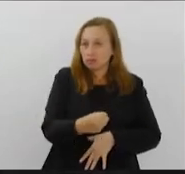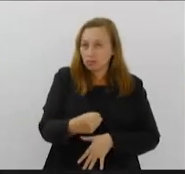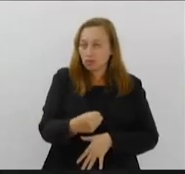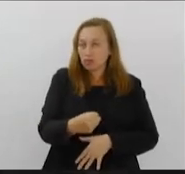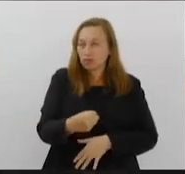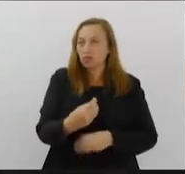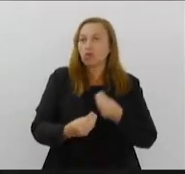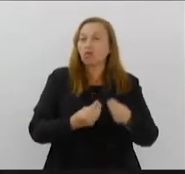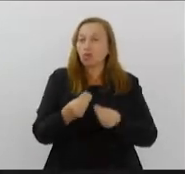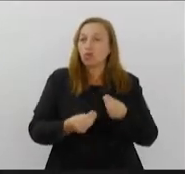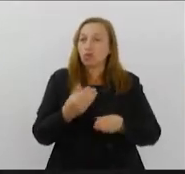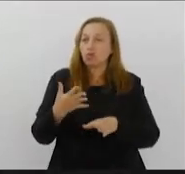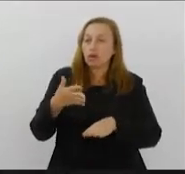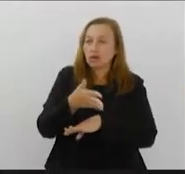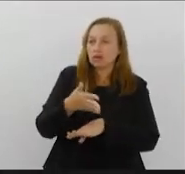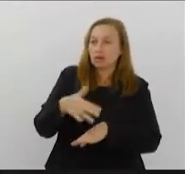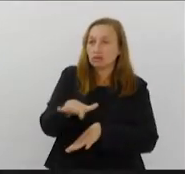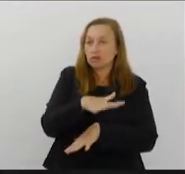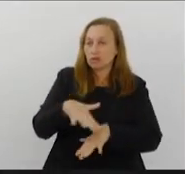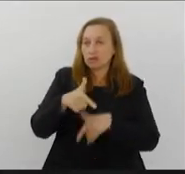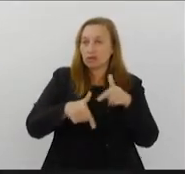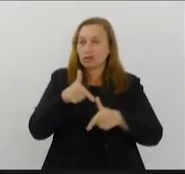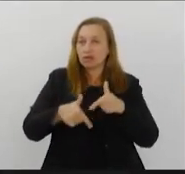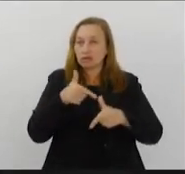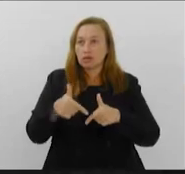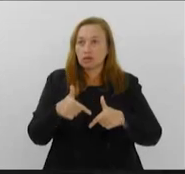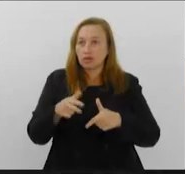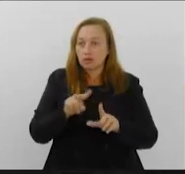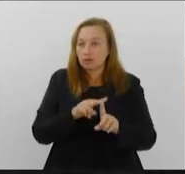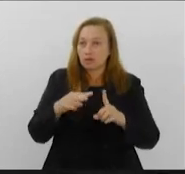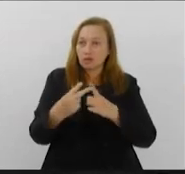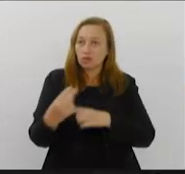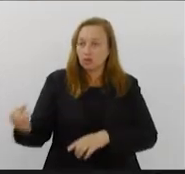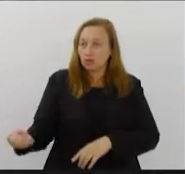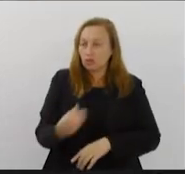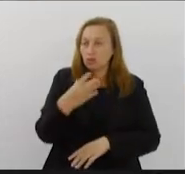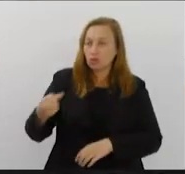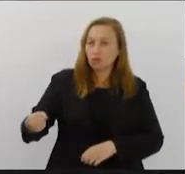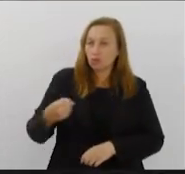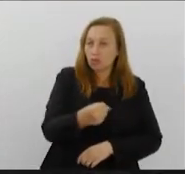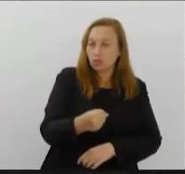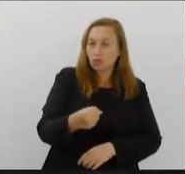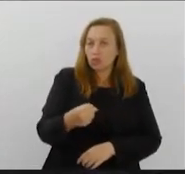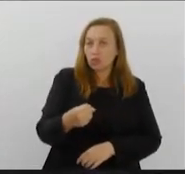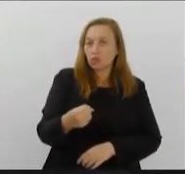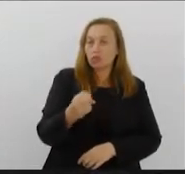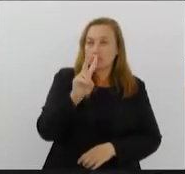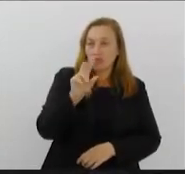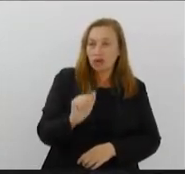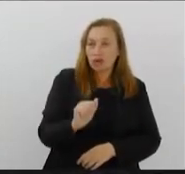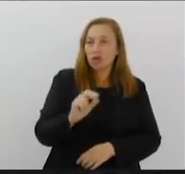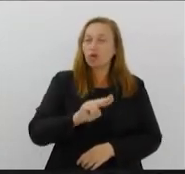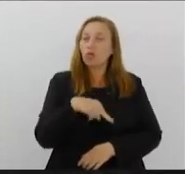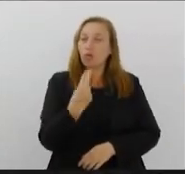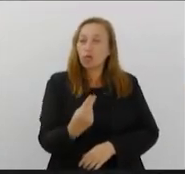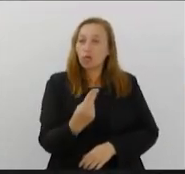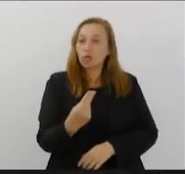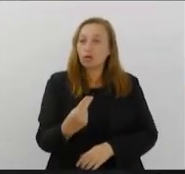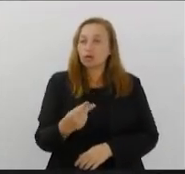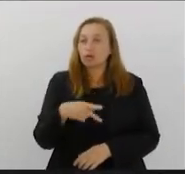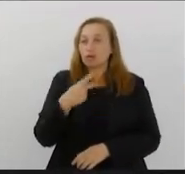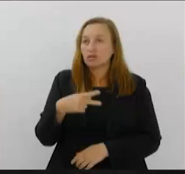como ingressam nesse mercado de trabalho, seja do ponto de vista das novas ocupações, seja do ponto de vista daquilo que a gente chama